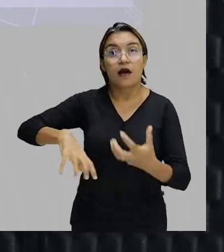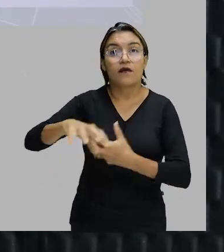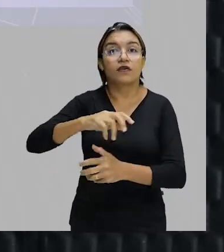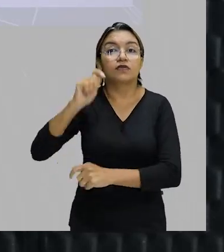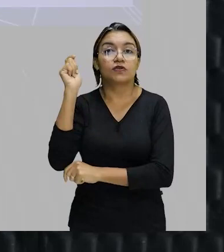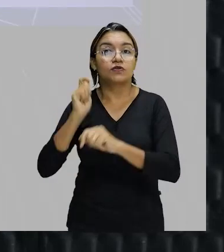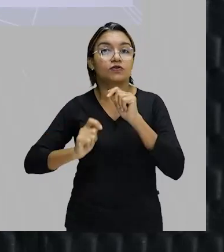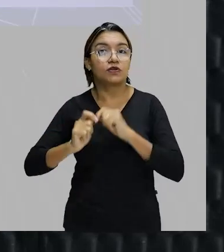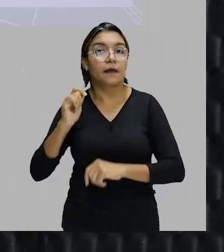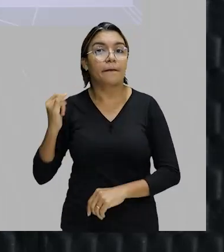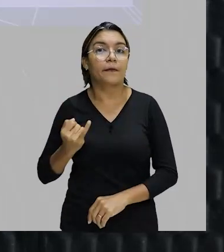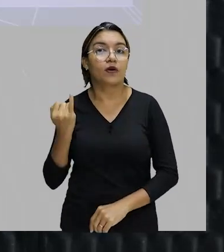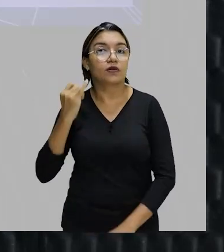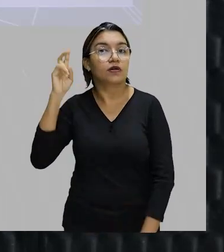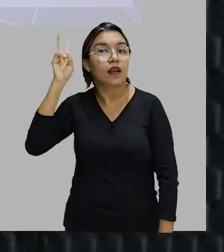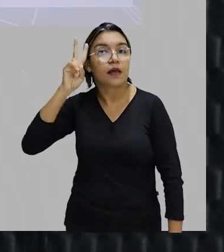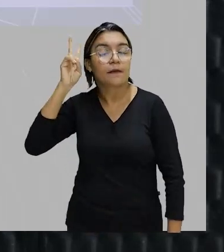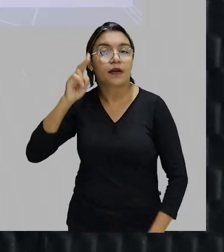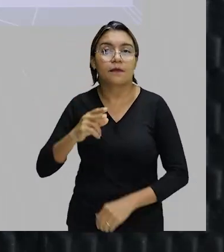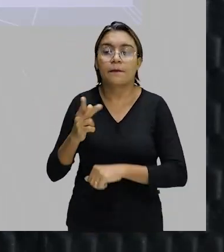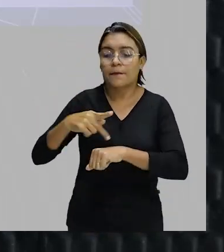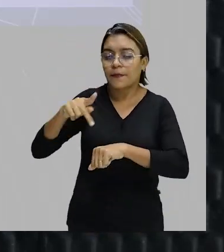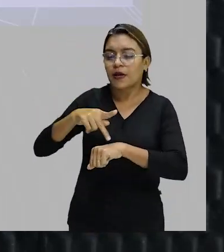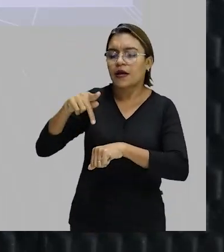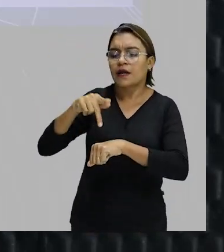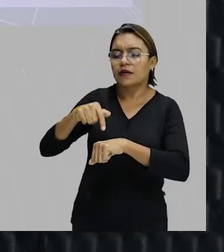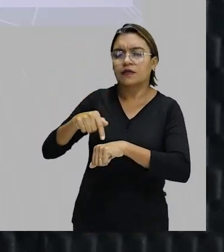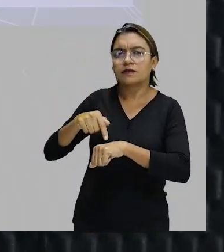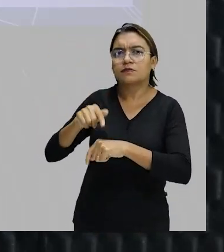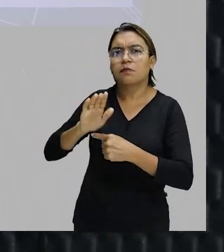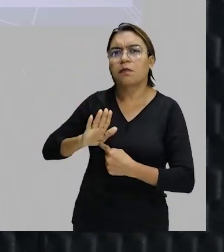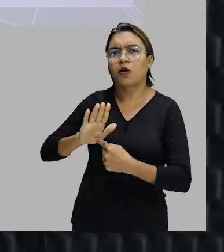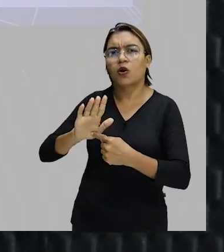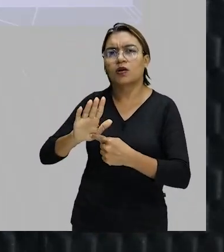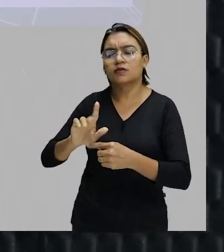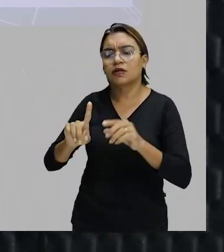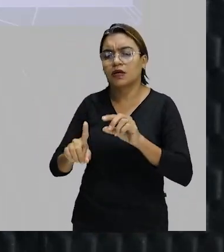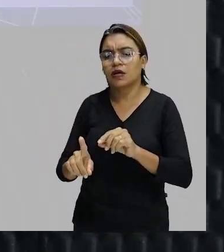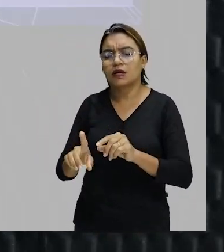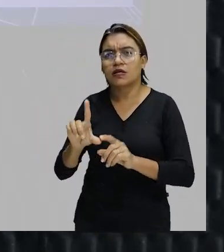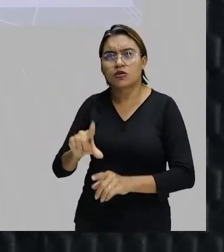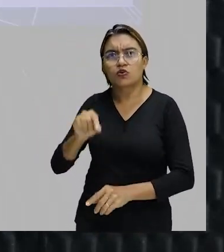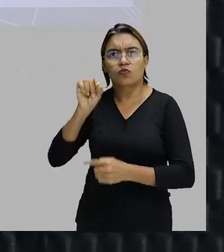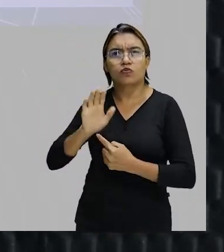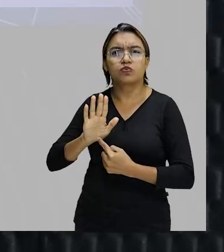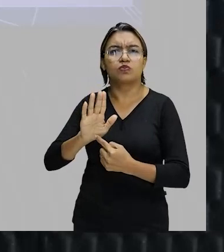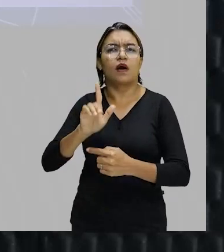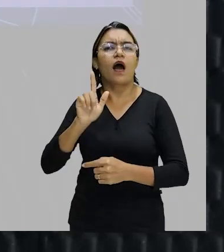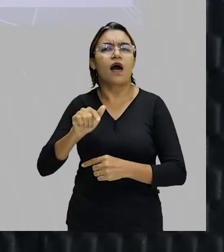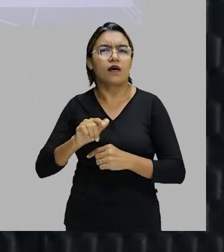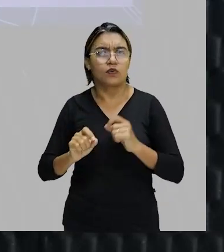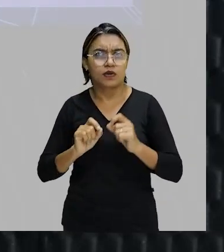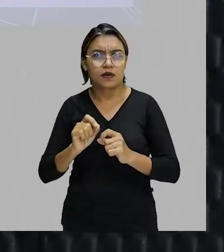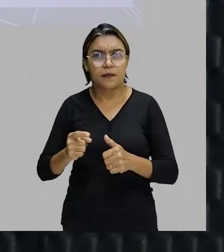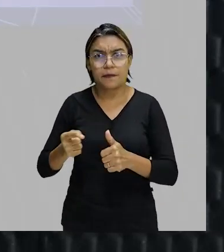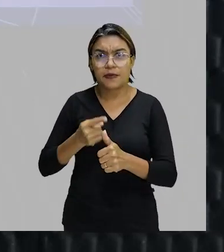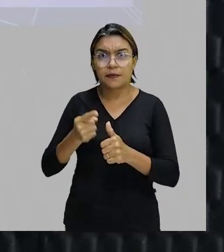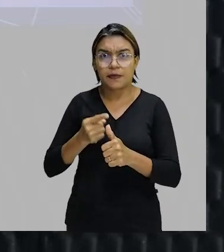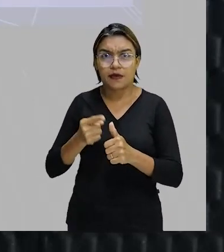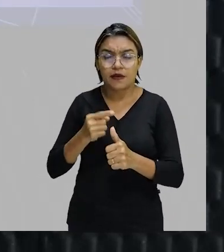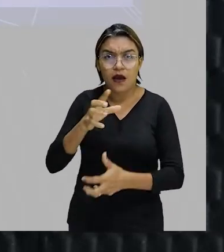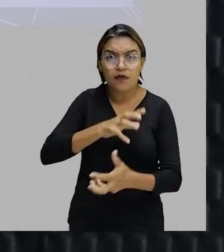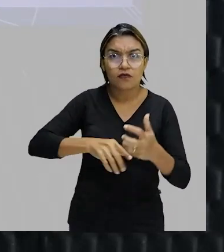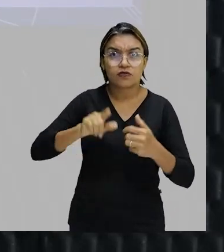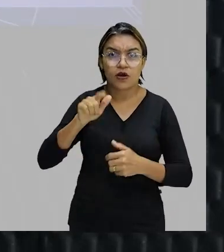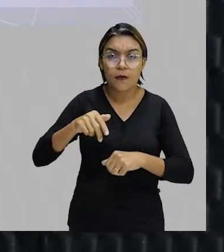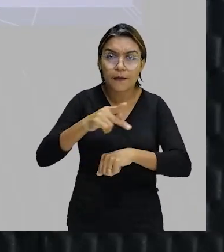precisa lembrar é quem é o país aí que vai ter esse destaque, que vai ser ali o carro-chefe. A primeira revolução é a Inglaterra, galera,